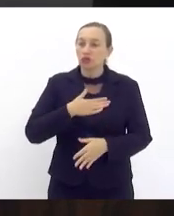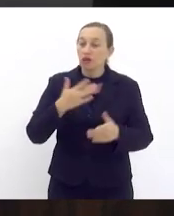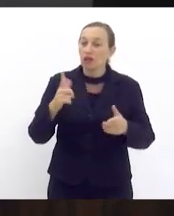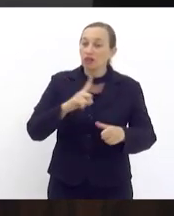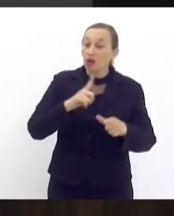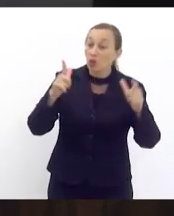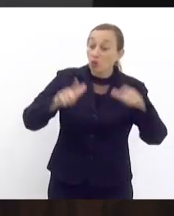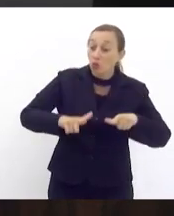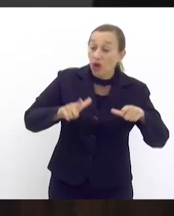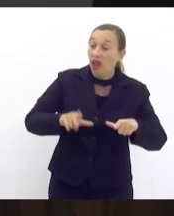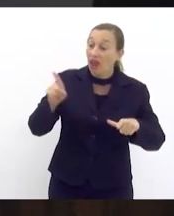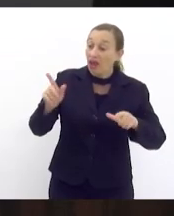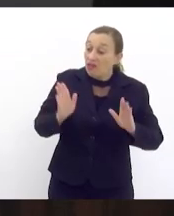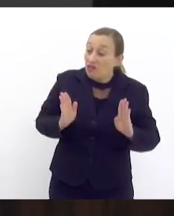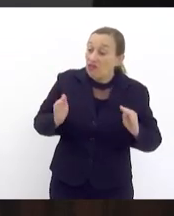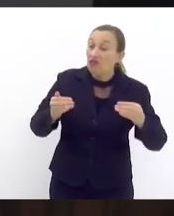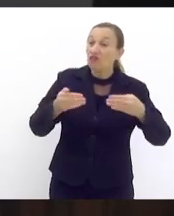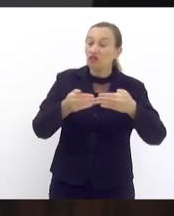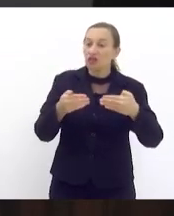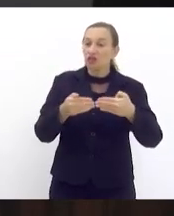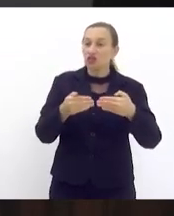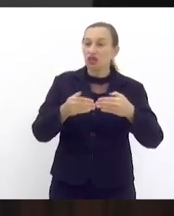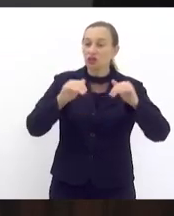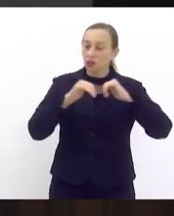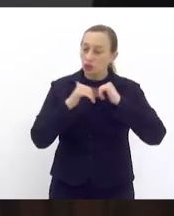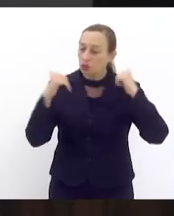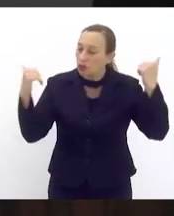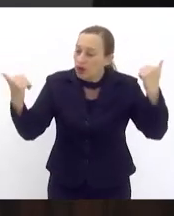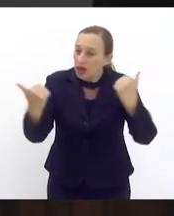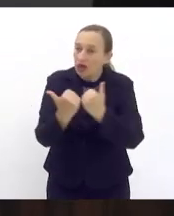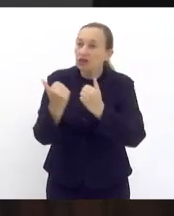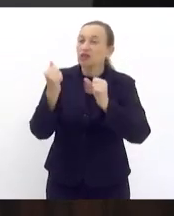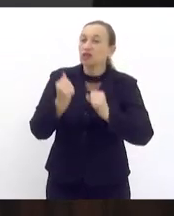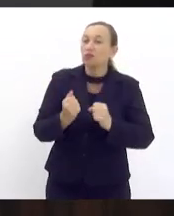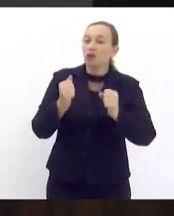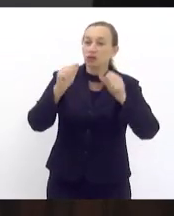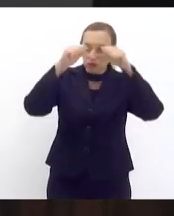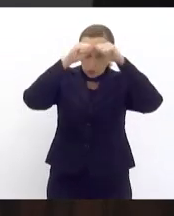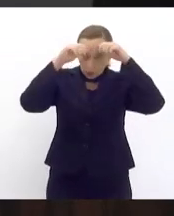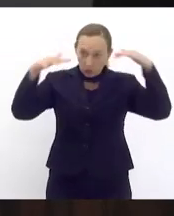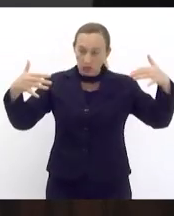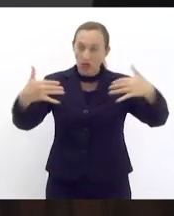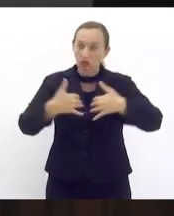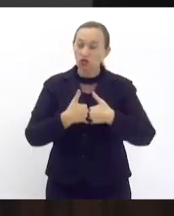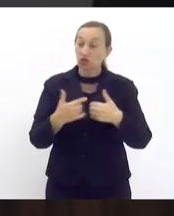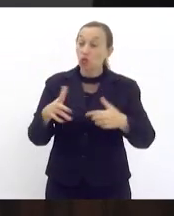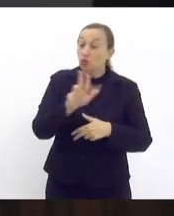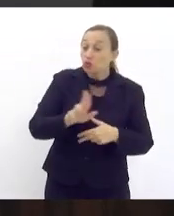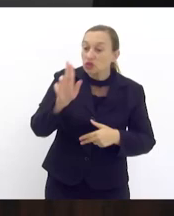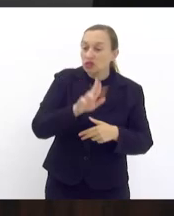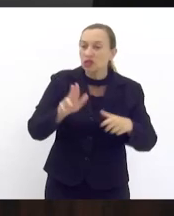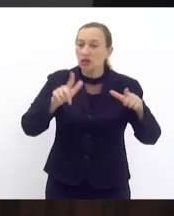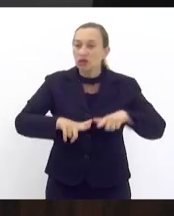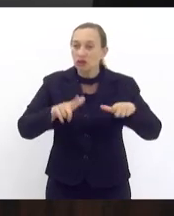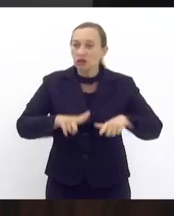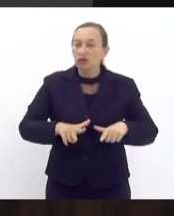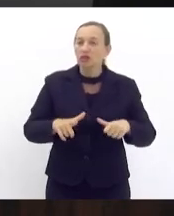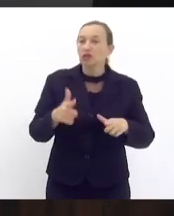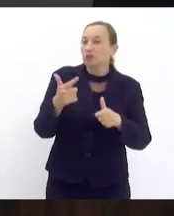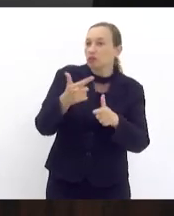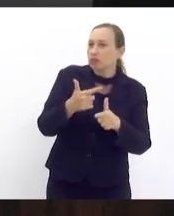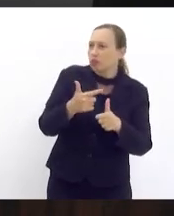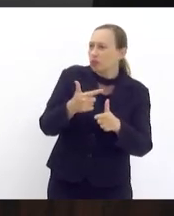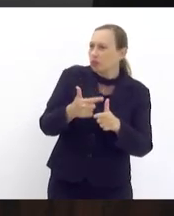espaço lá fechado no Maracanã para que possa usar autista utilizar esse espaço que eles tem problema de audição